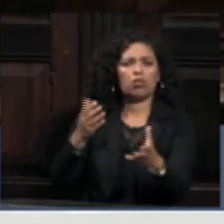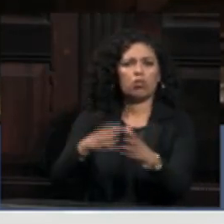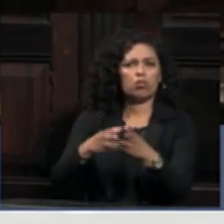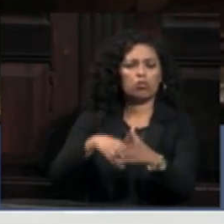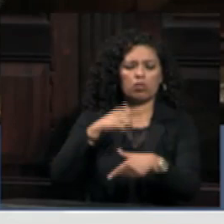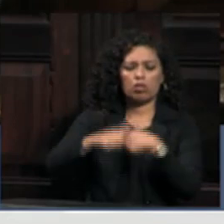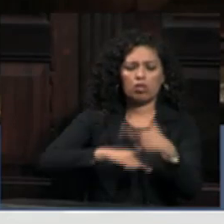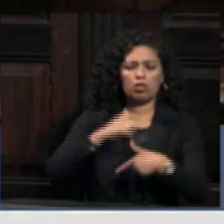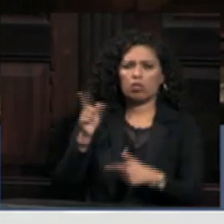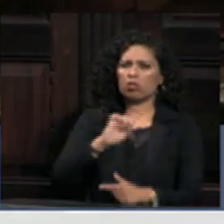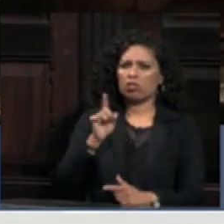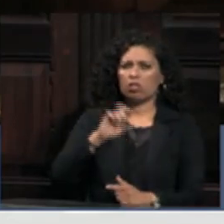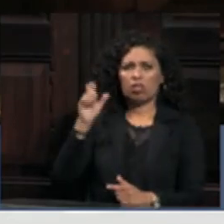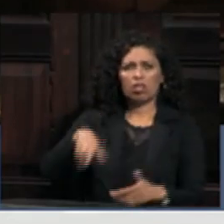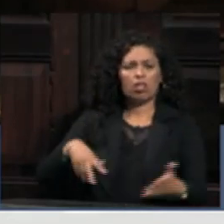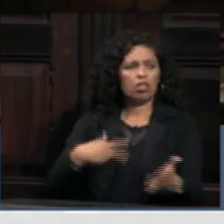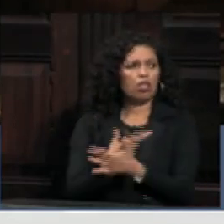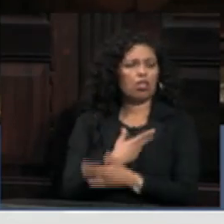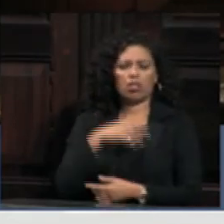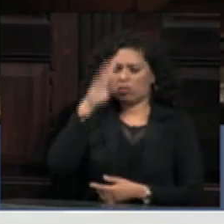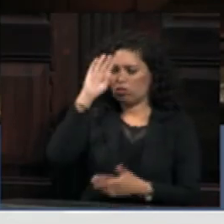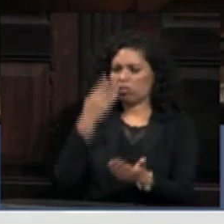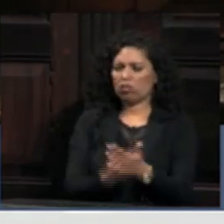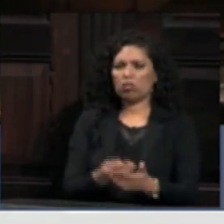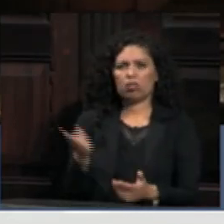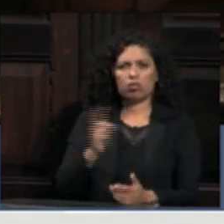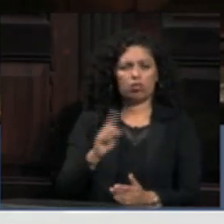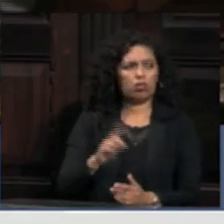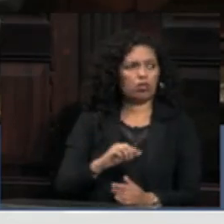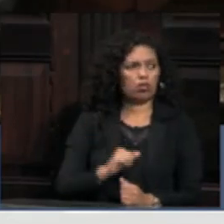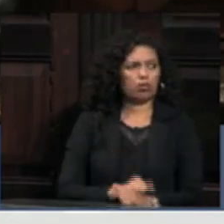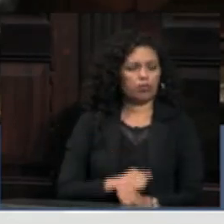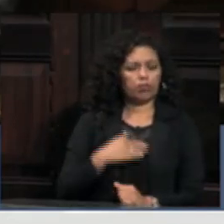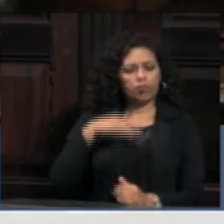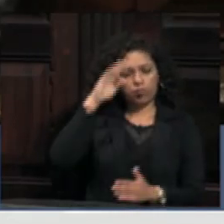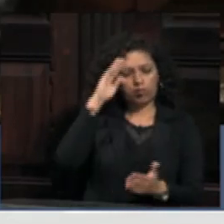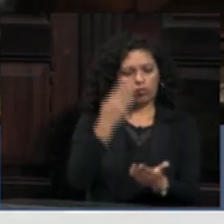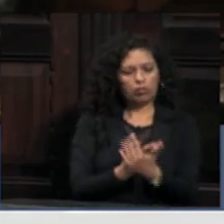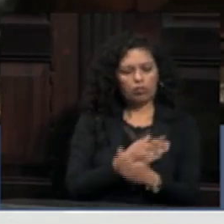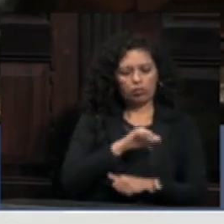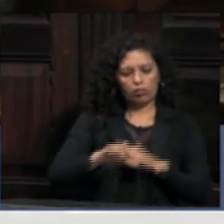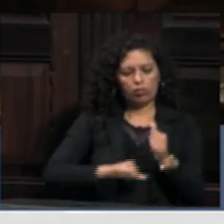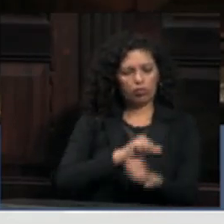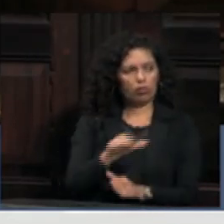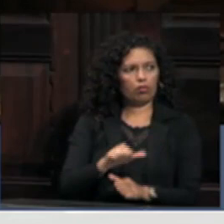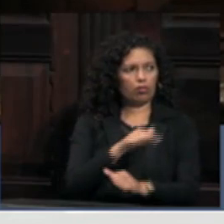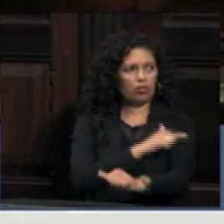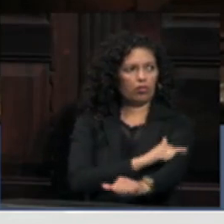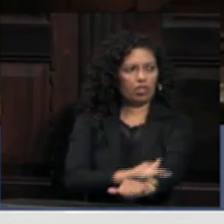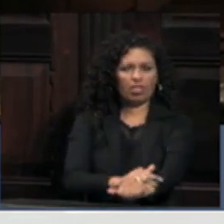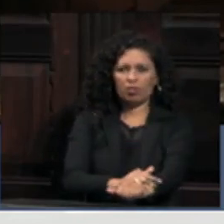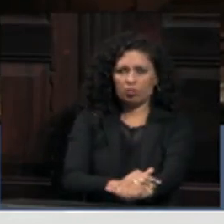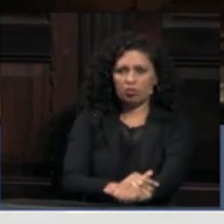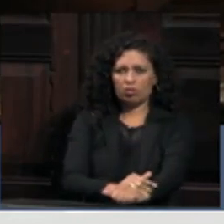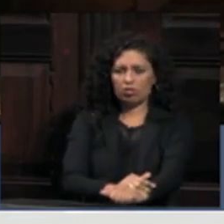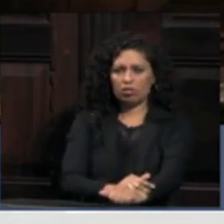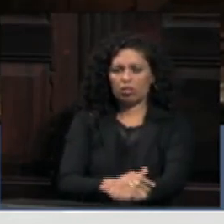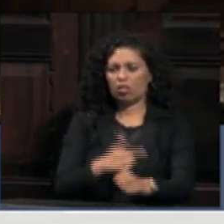Eu ainda, senhor presidente, acredito numa mudança de posição. Eu não posso